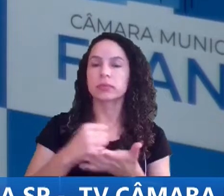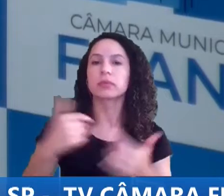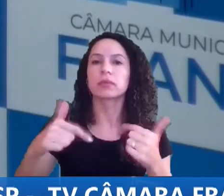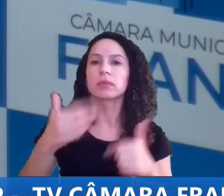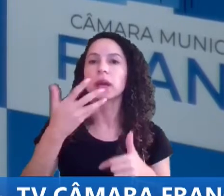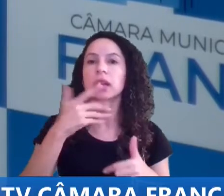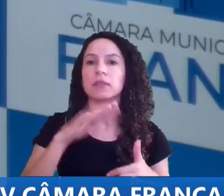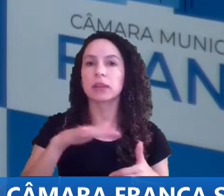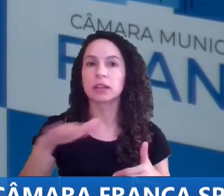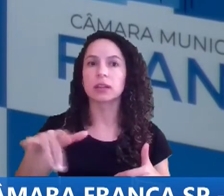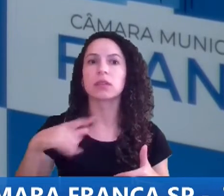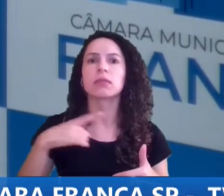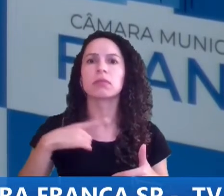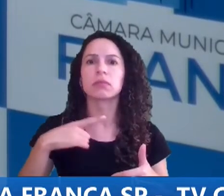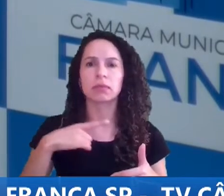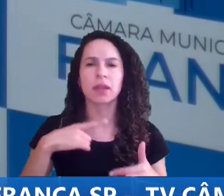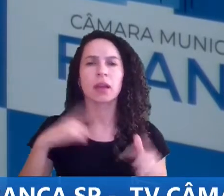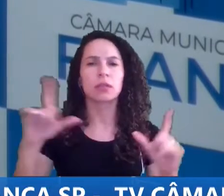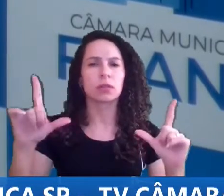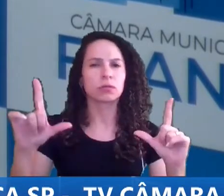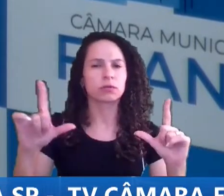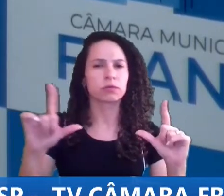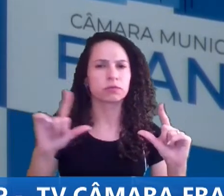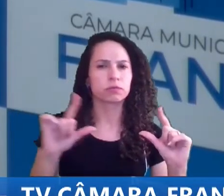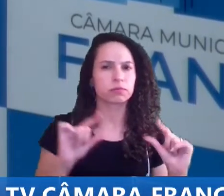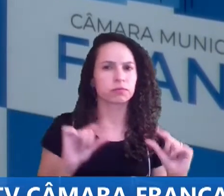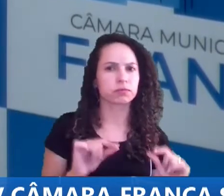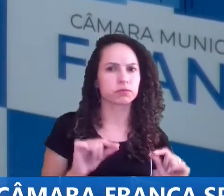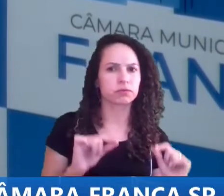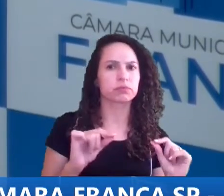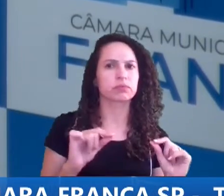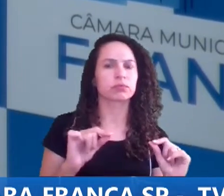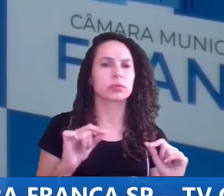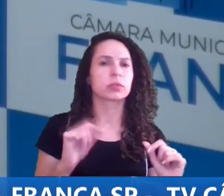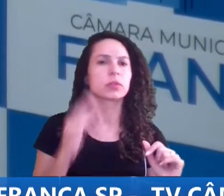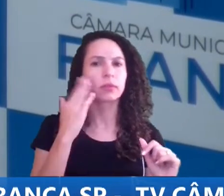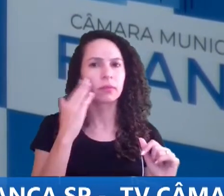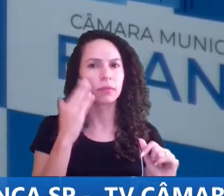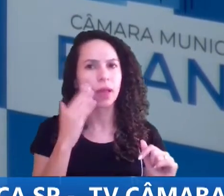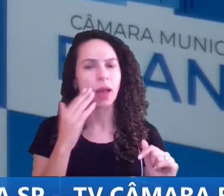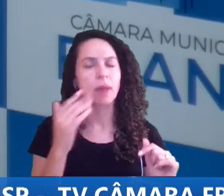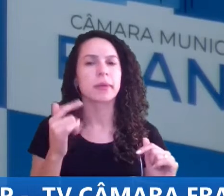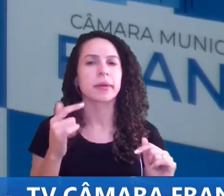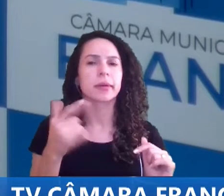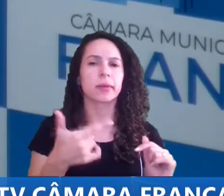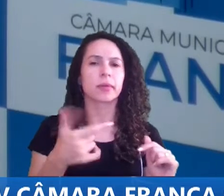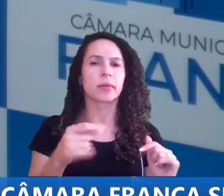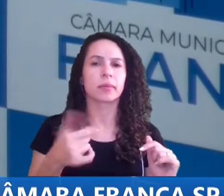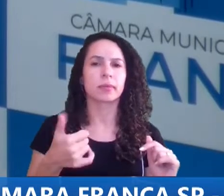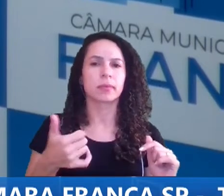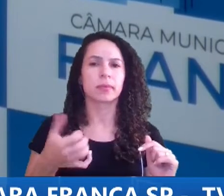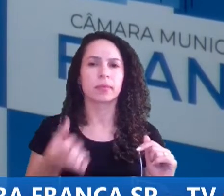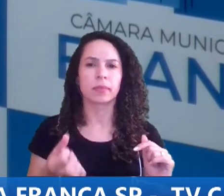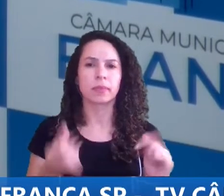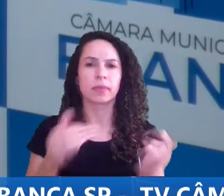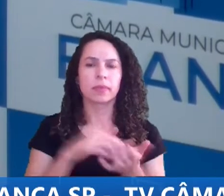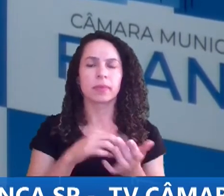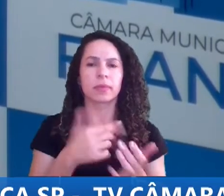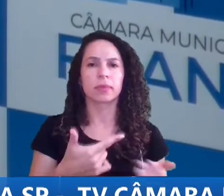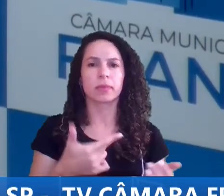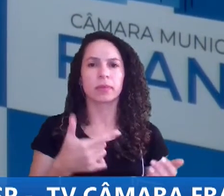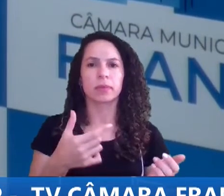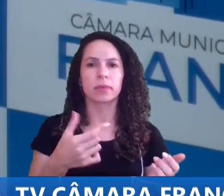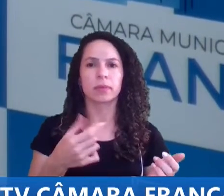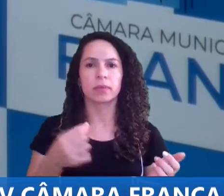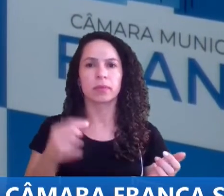teve sim uma redução nos últimos anos. A PNAD contínua de 2016 a 2019, né, fez um estudo